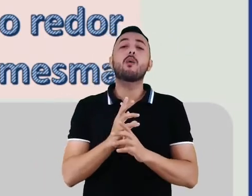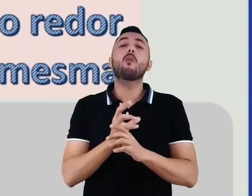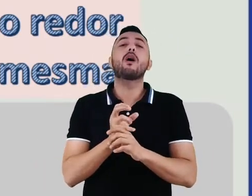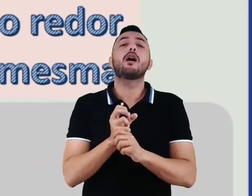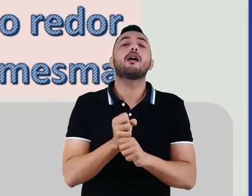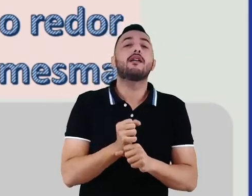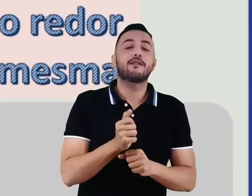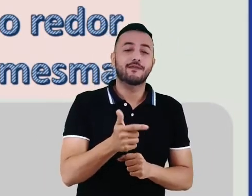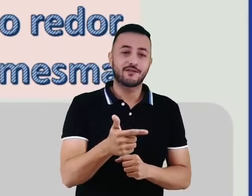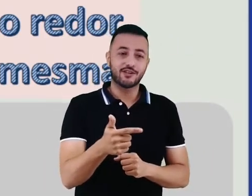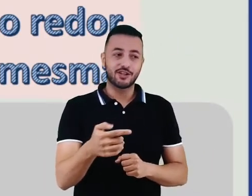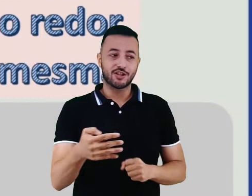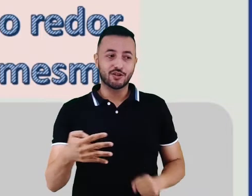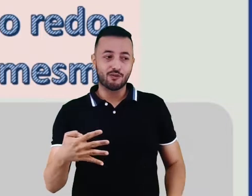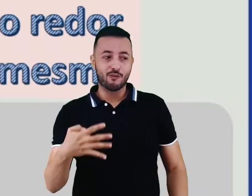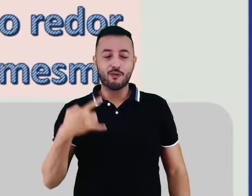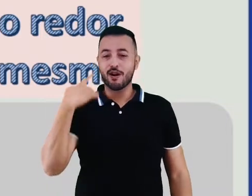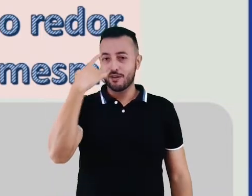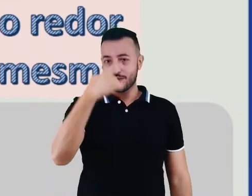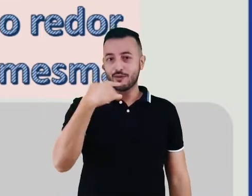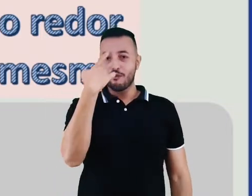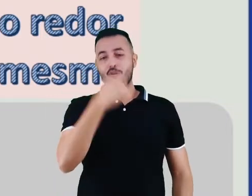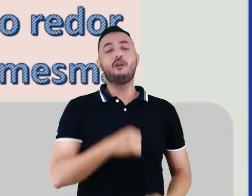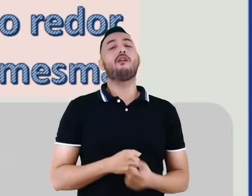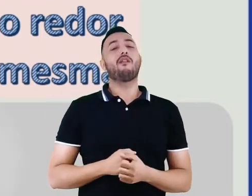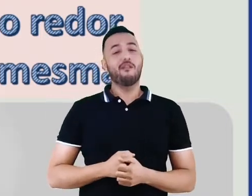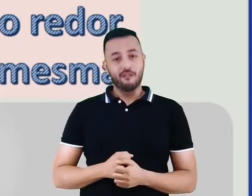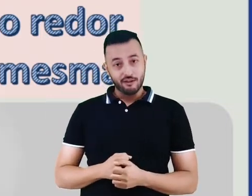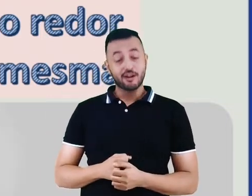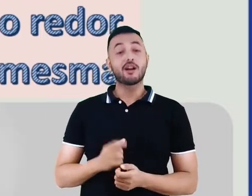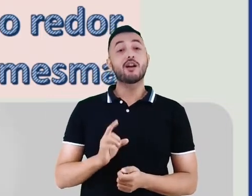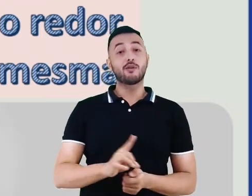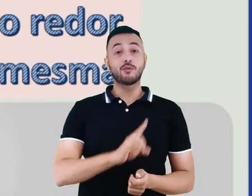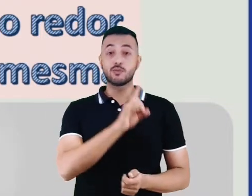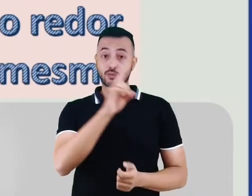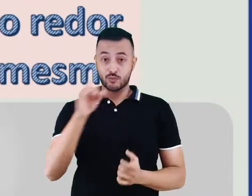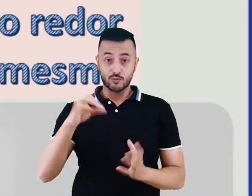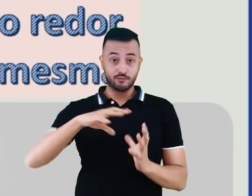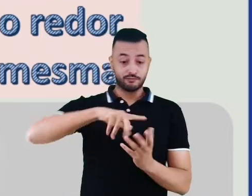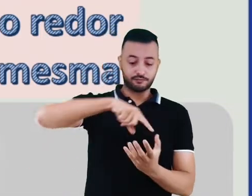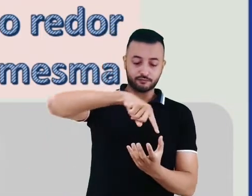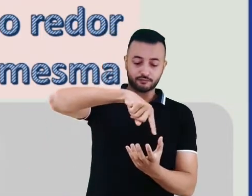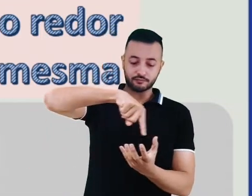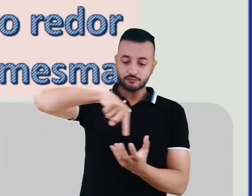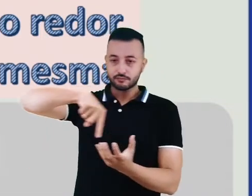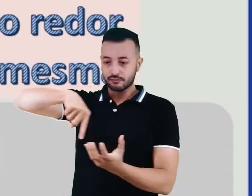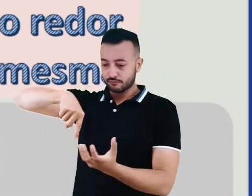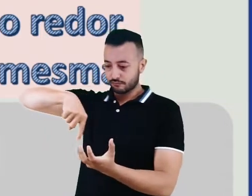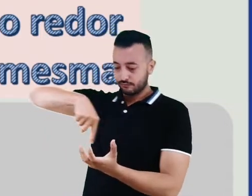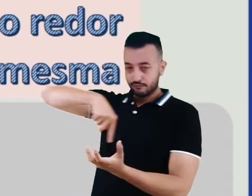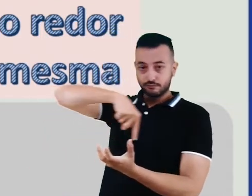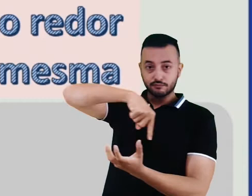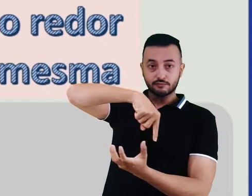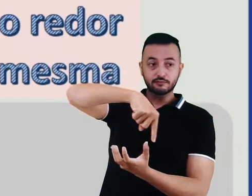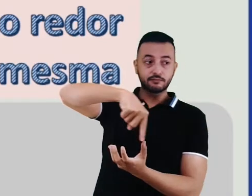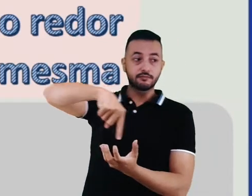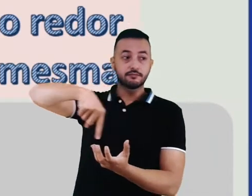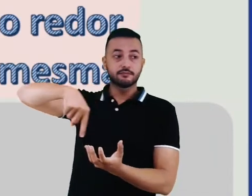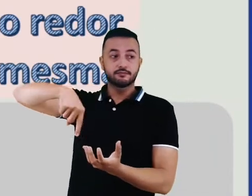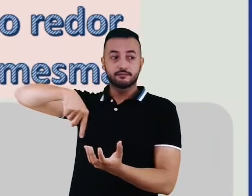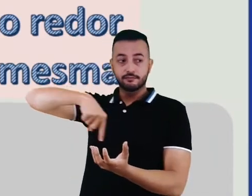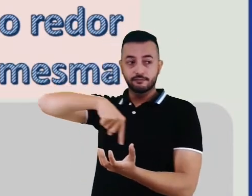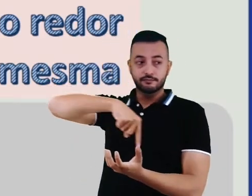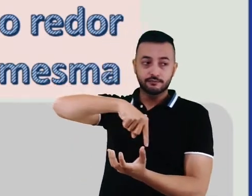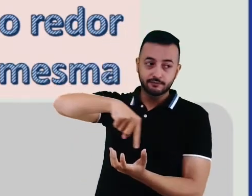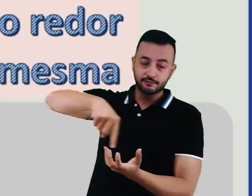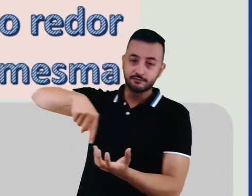24 horas. Isso mesmo, nosso dia, esse movimento que a Terra faz aí, que dá origem aos dias e às noites, ele